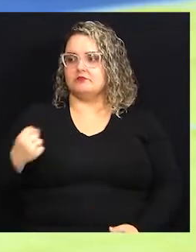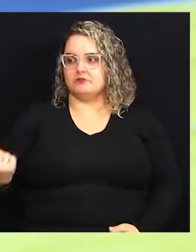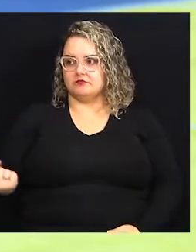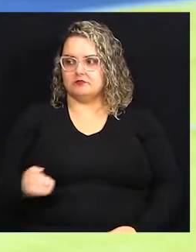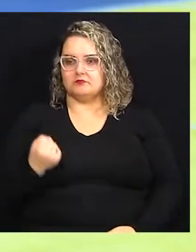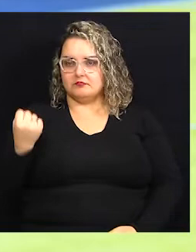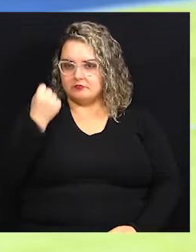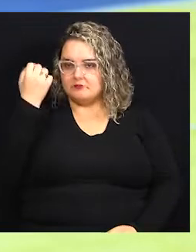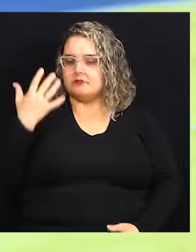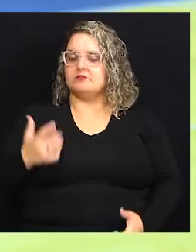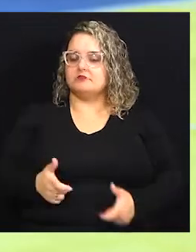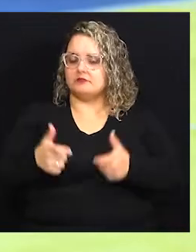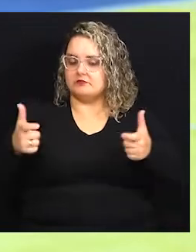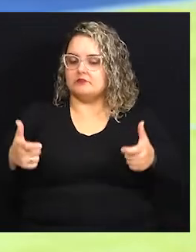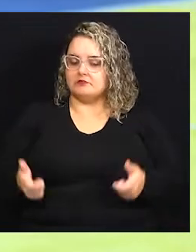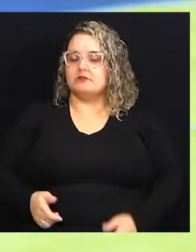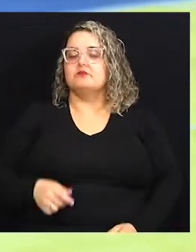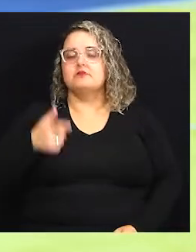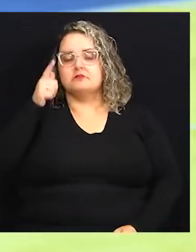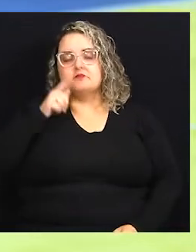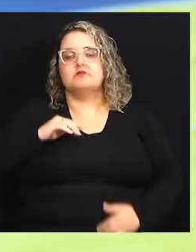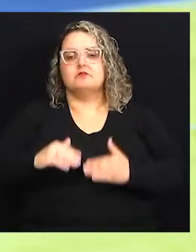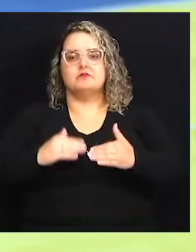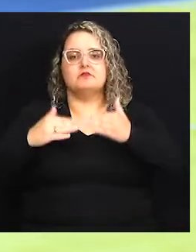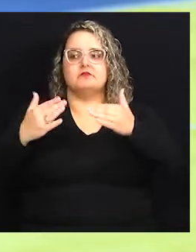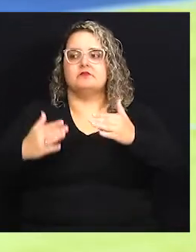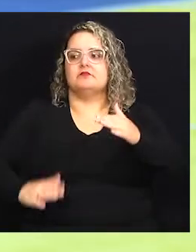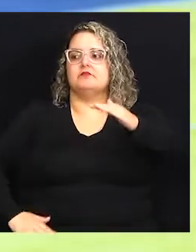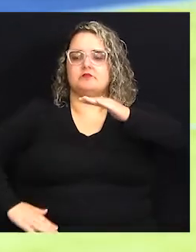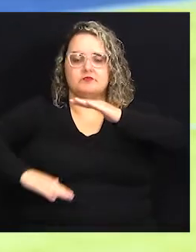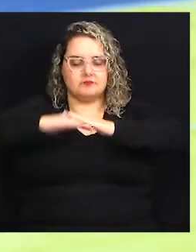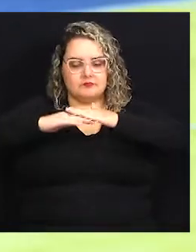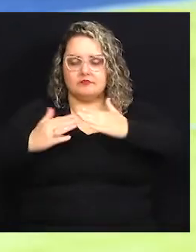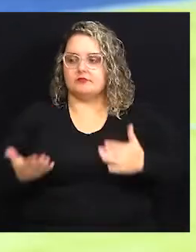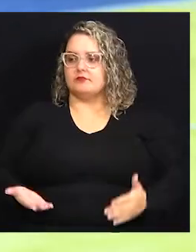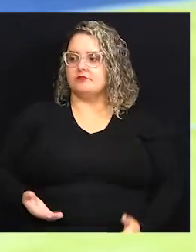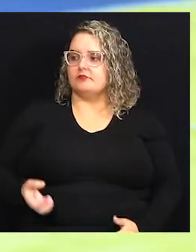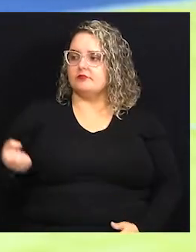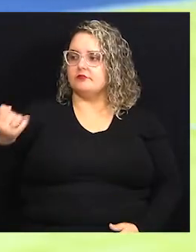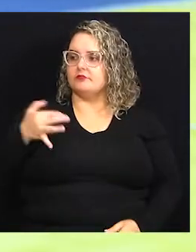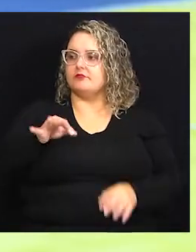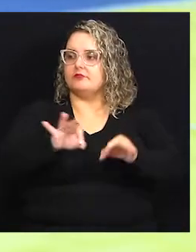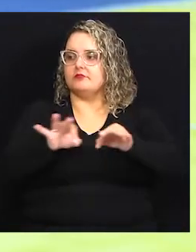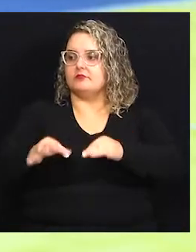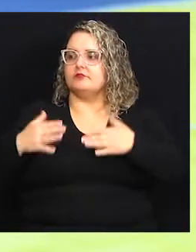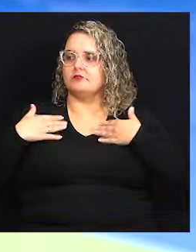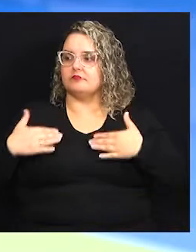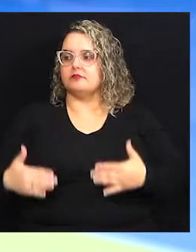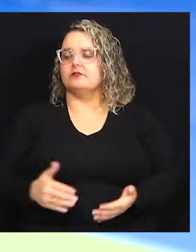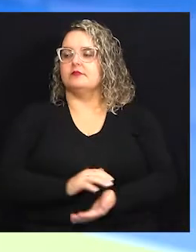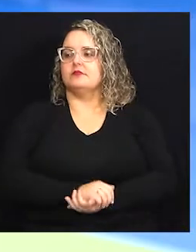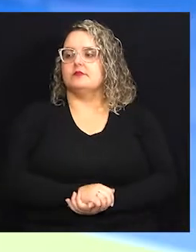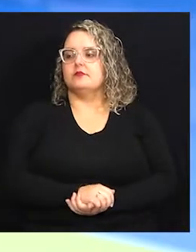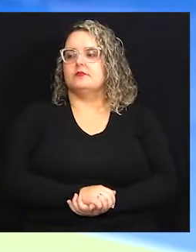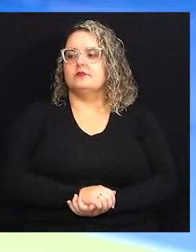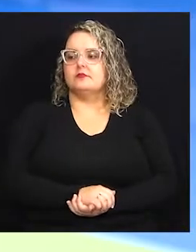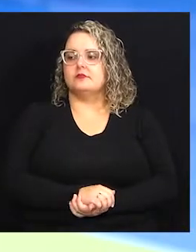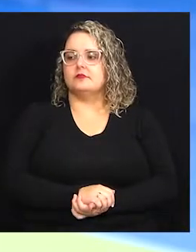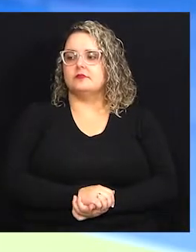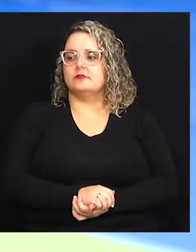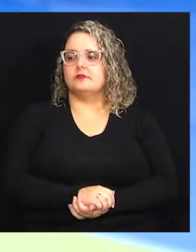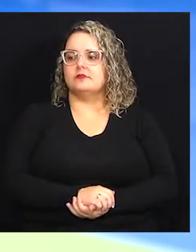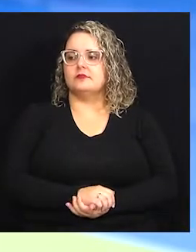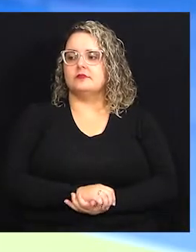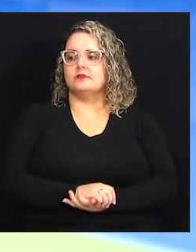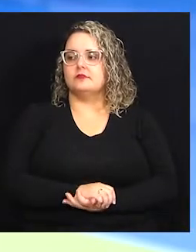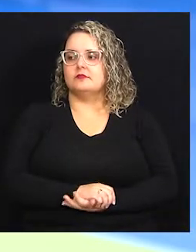para você conseguir desempenhar o seu máximo. Ficou quanto tempo como preparador físico? Fiquei, vamos